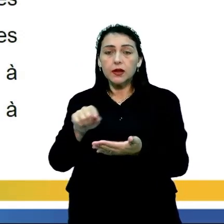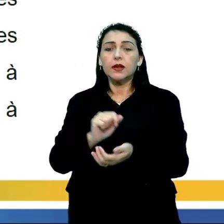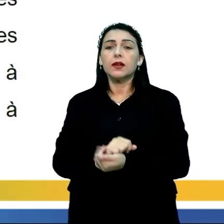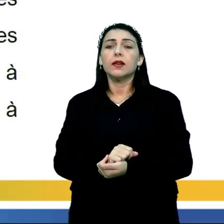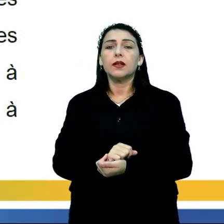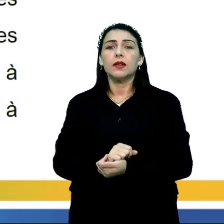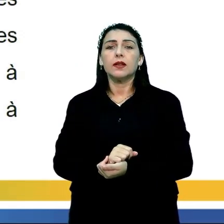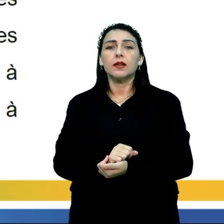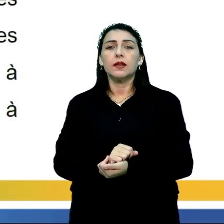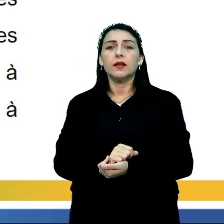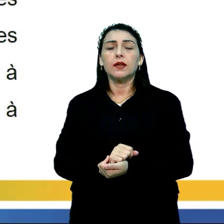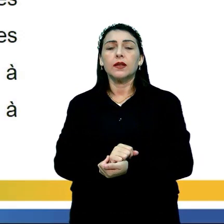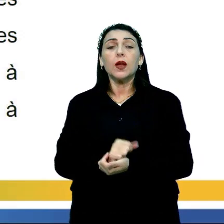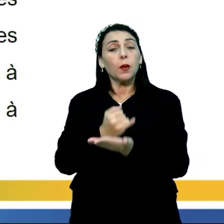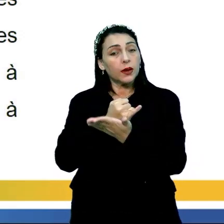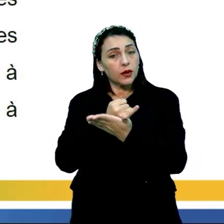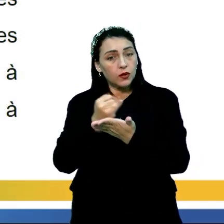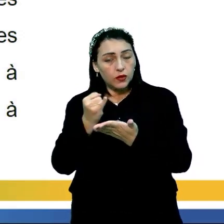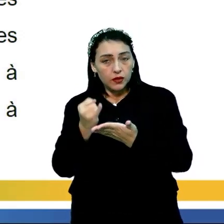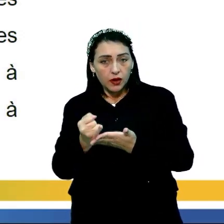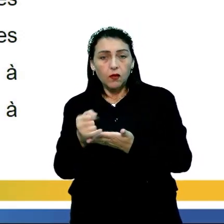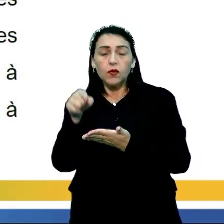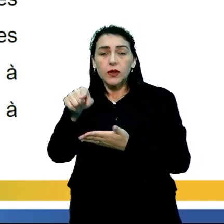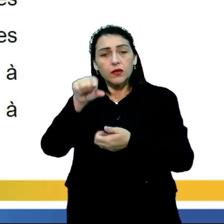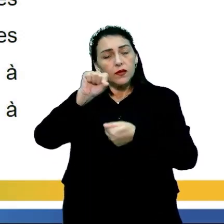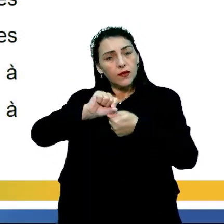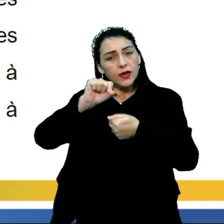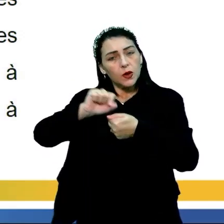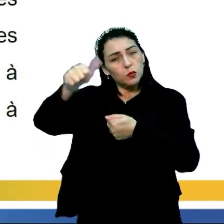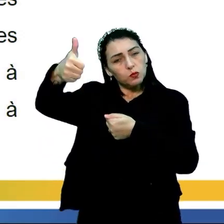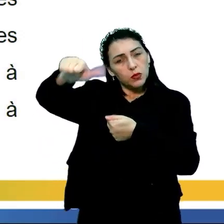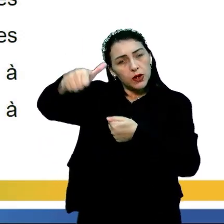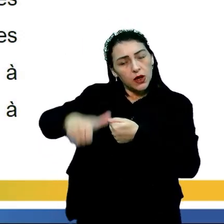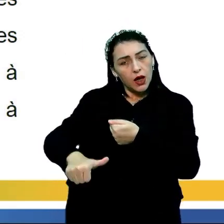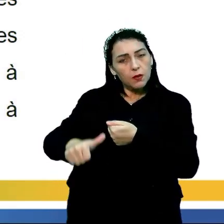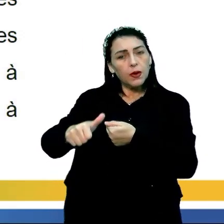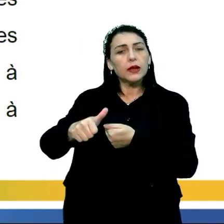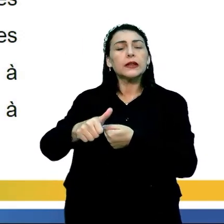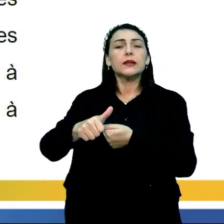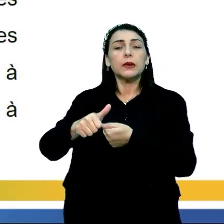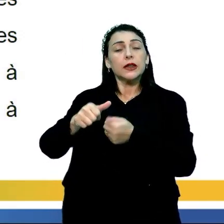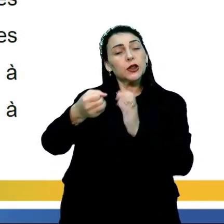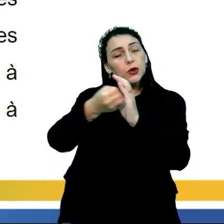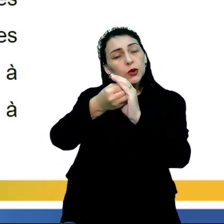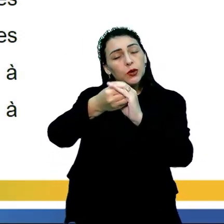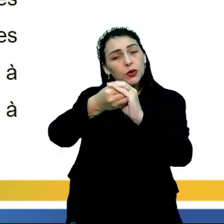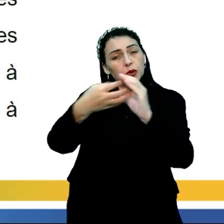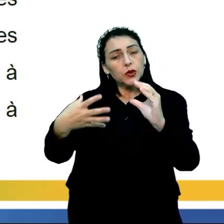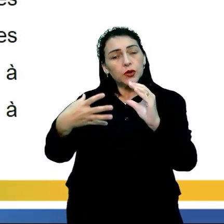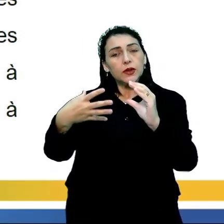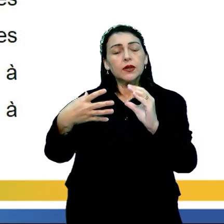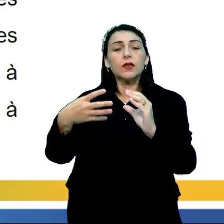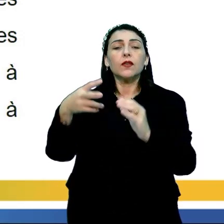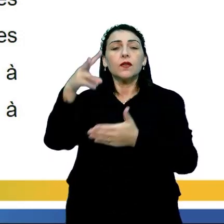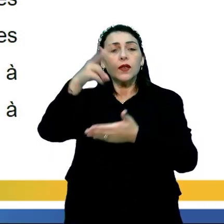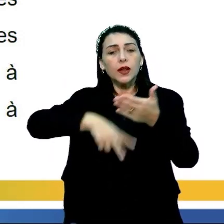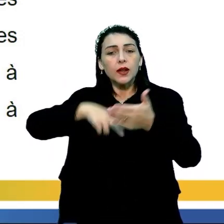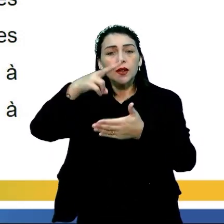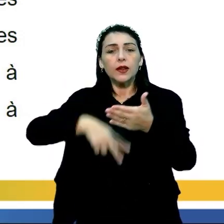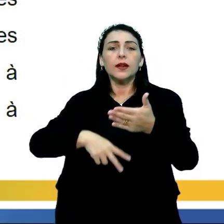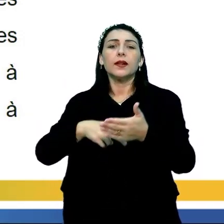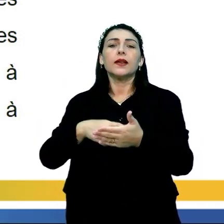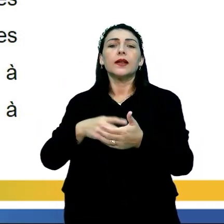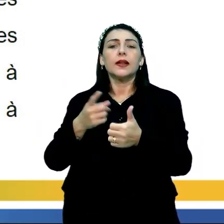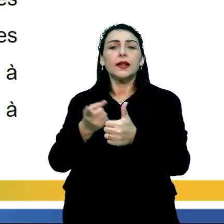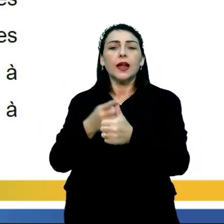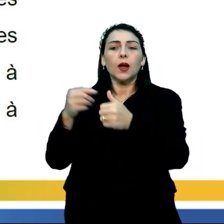que é uma introdução, né? Que vocês vão fazer uma análise para tirar todas essas características. Vou fazer uma leitura aqui.